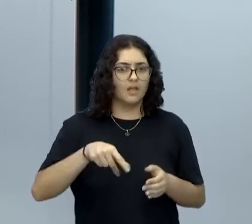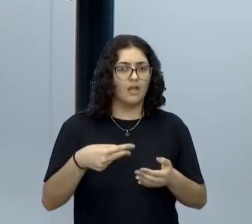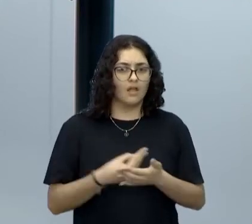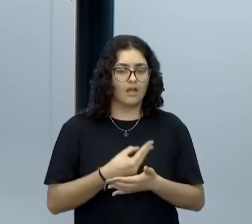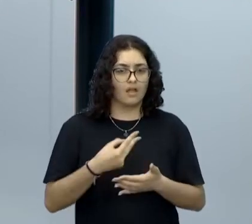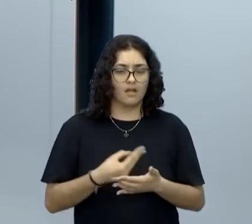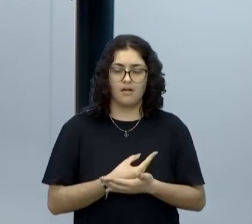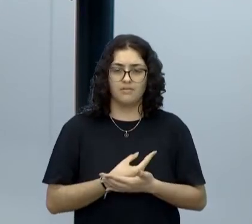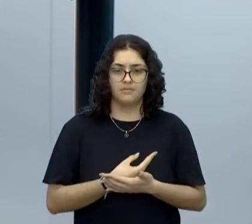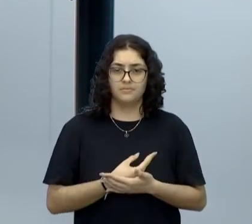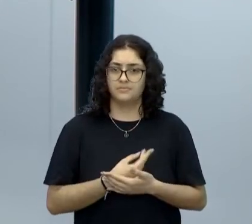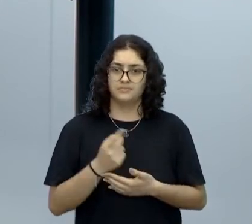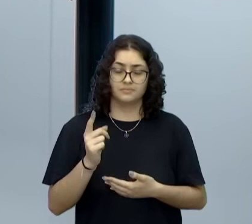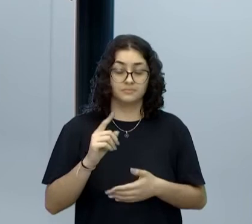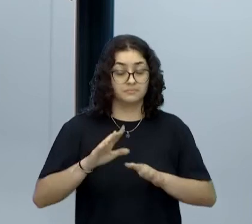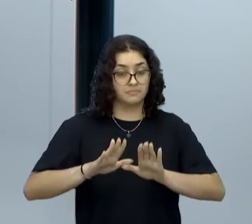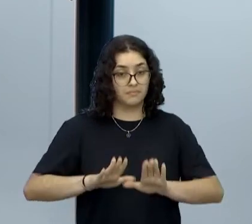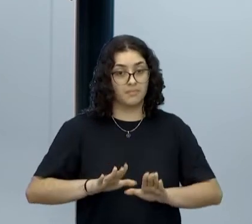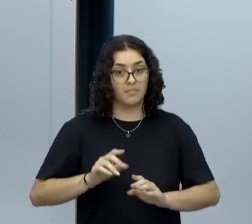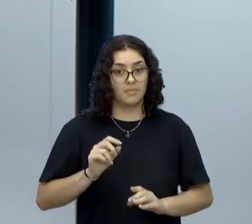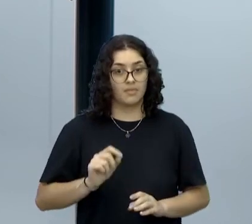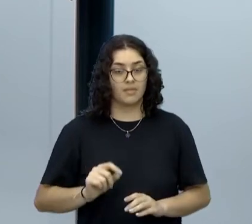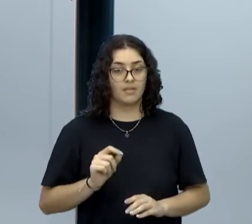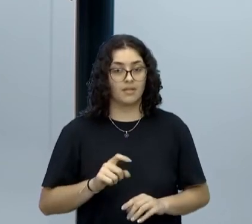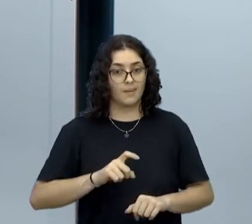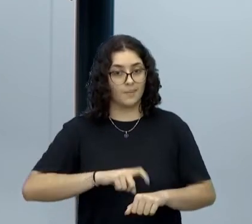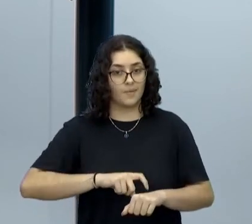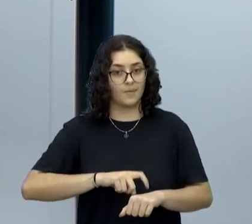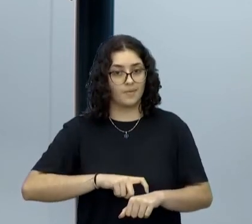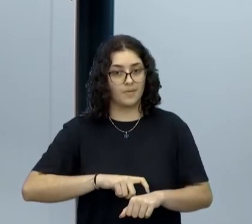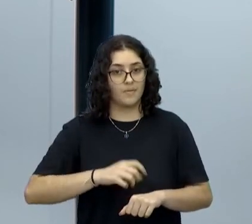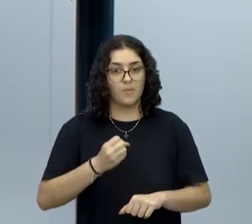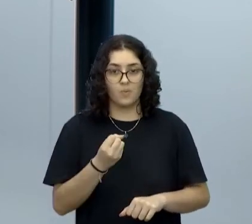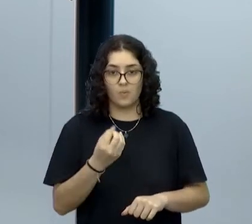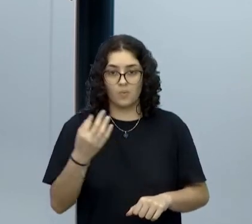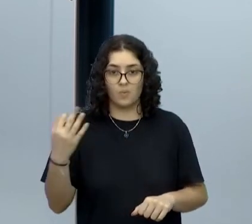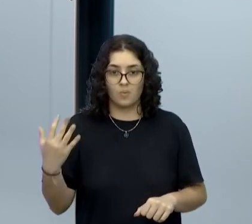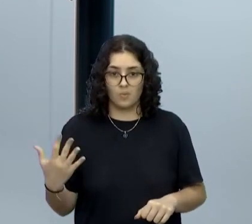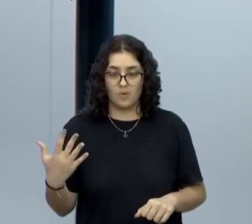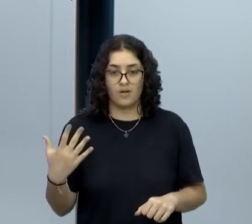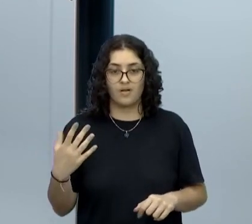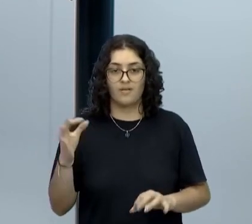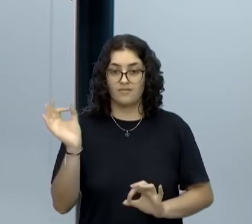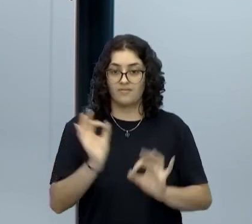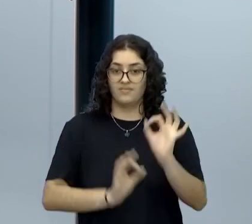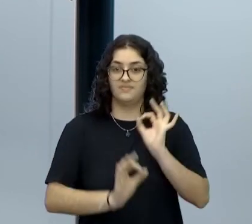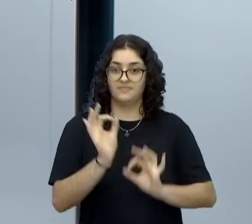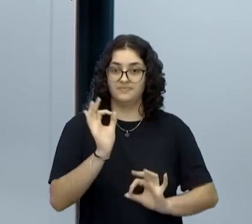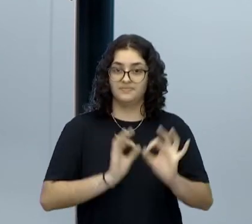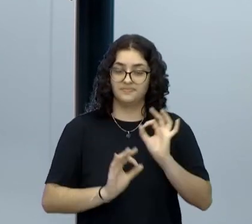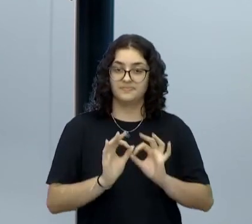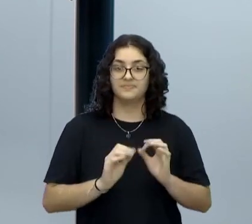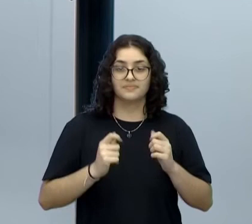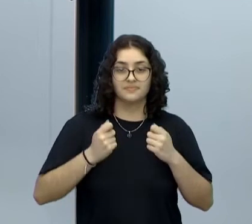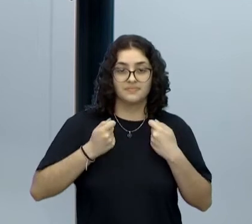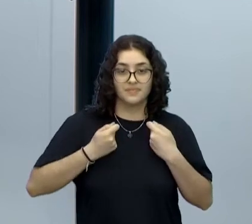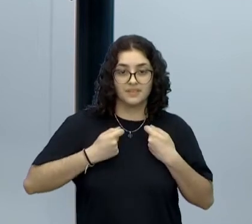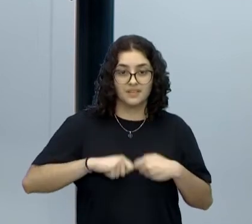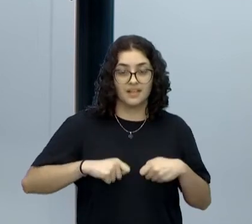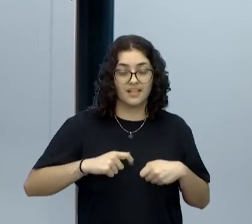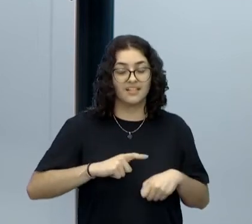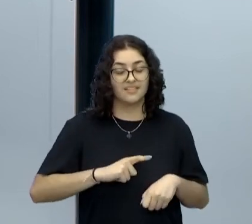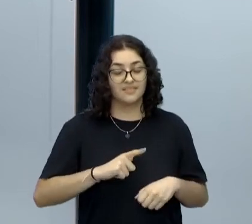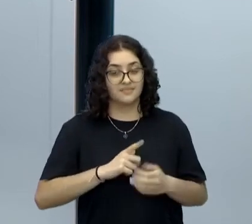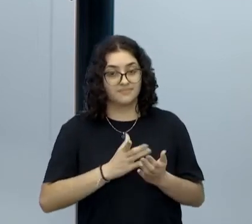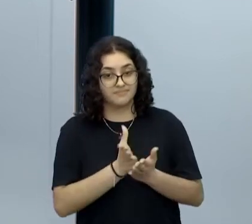errado, tá certo? Mas por um determinado momento, dependendo da quantidade para ser produzida, tem que se haver meios,